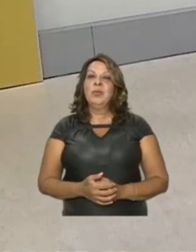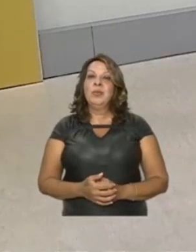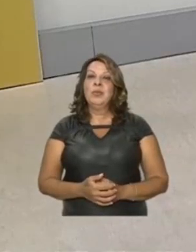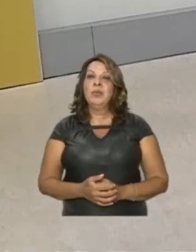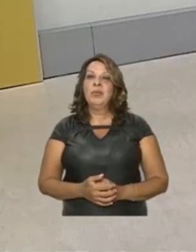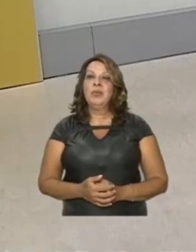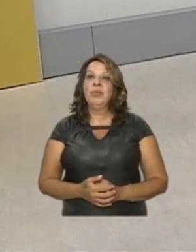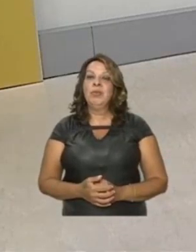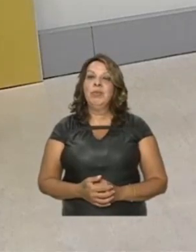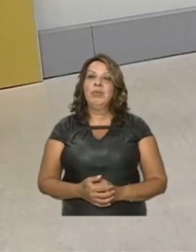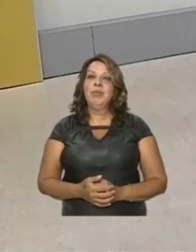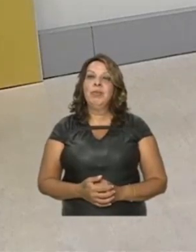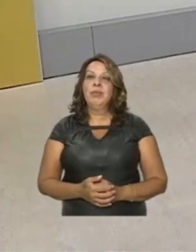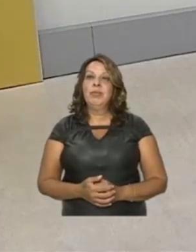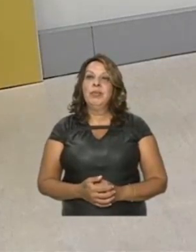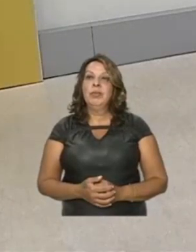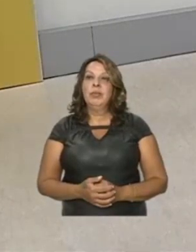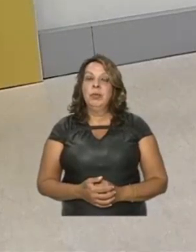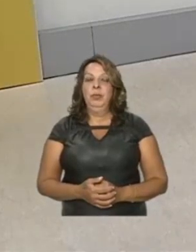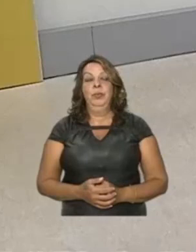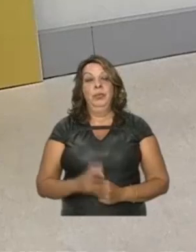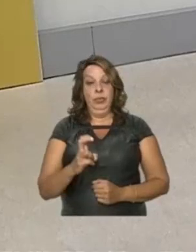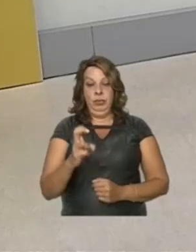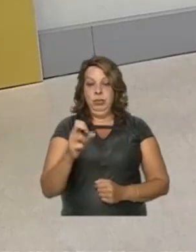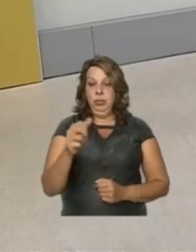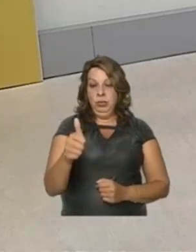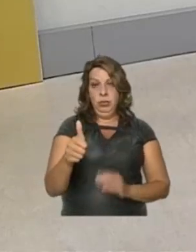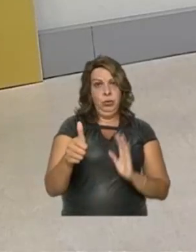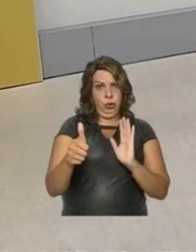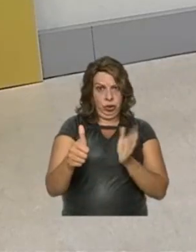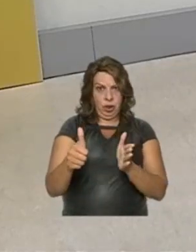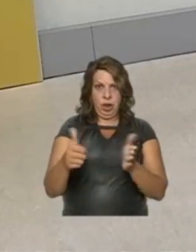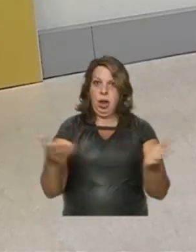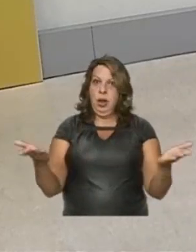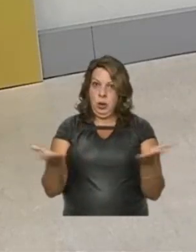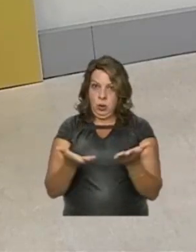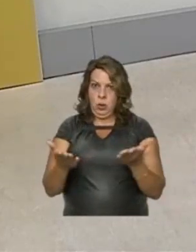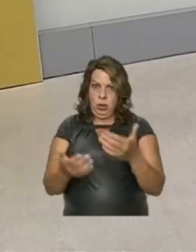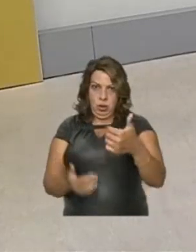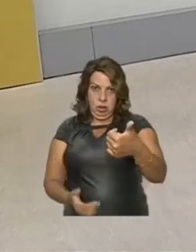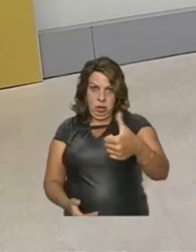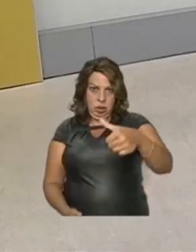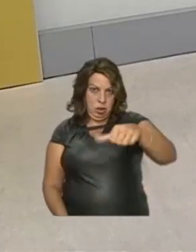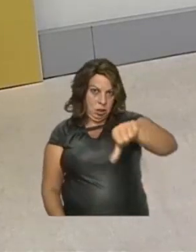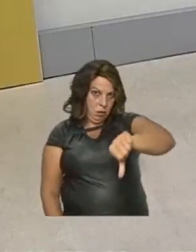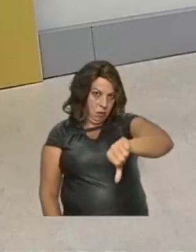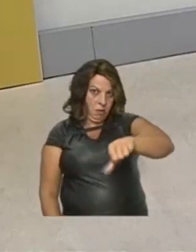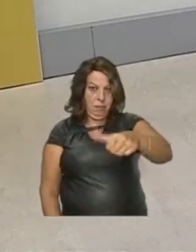Número 51. Foi com 51, 19, 19.